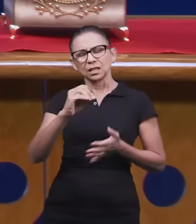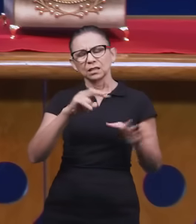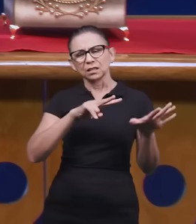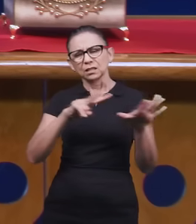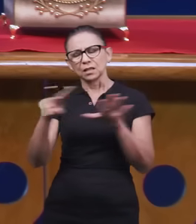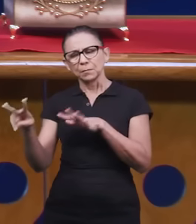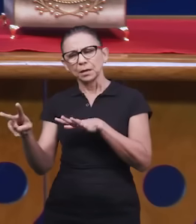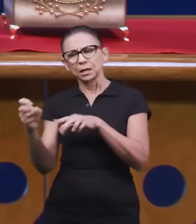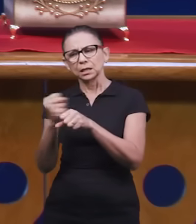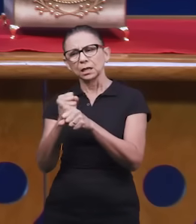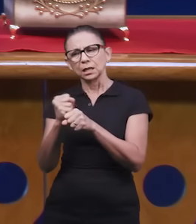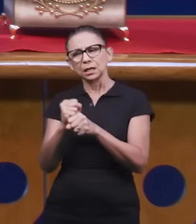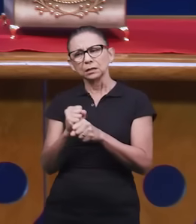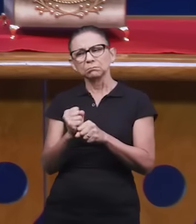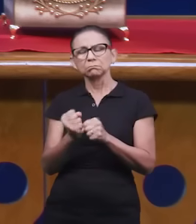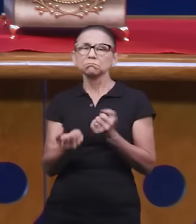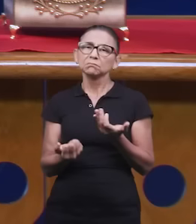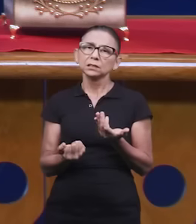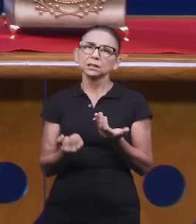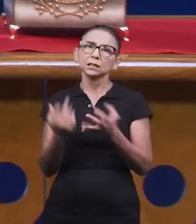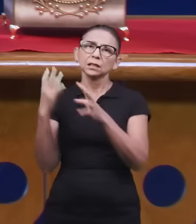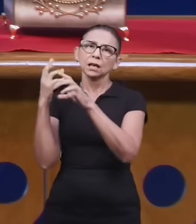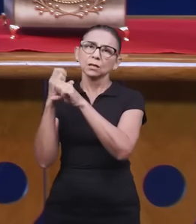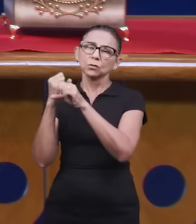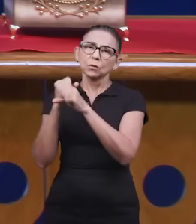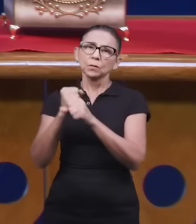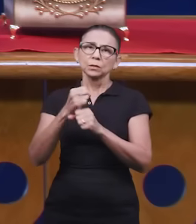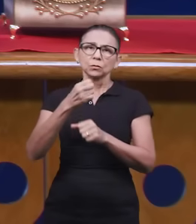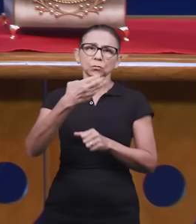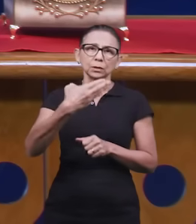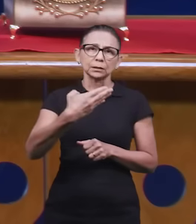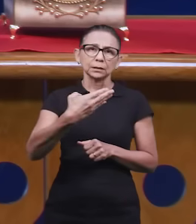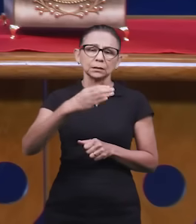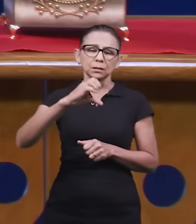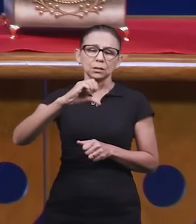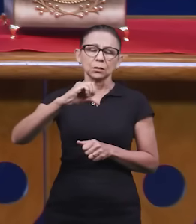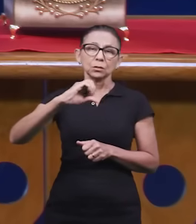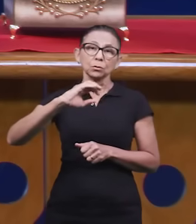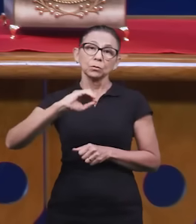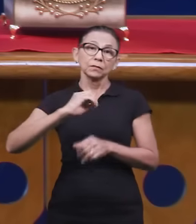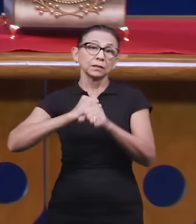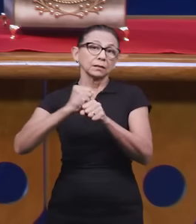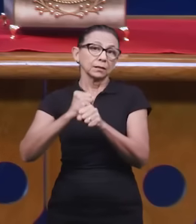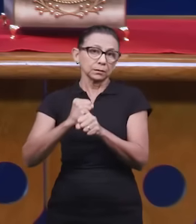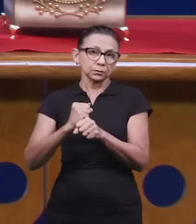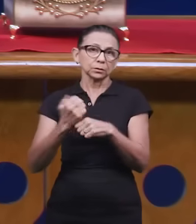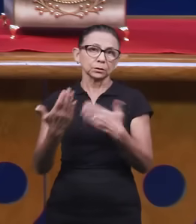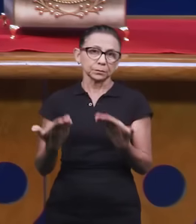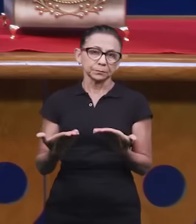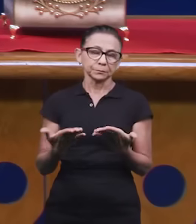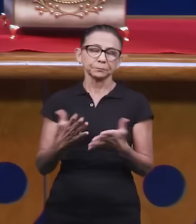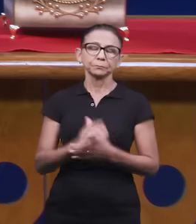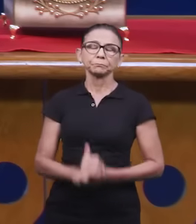que corresponde a 490 anos. Então nós vamos falar sobre isso. Nós vamos dar